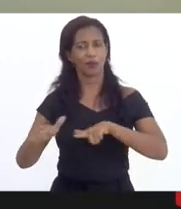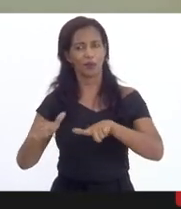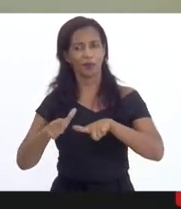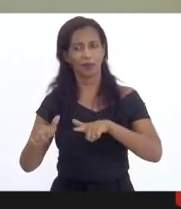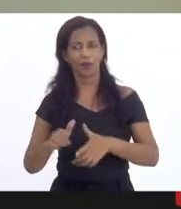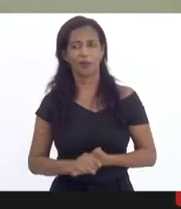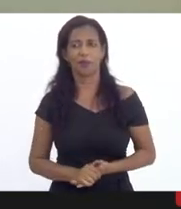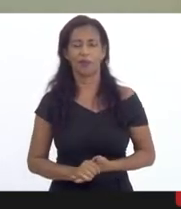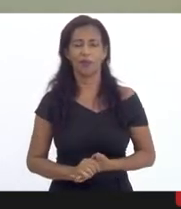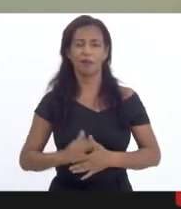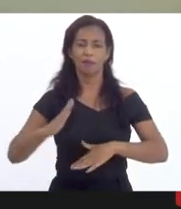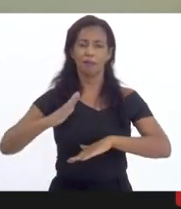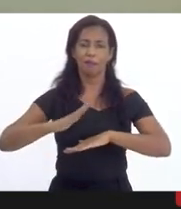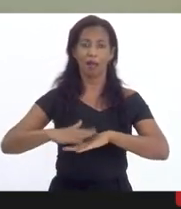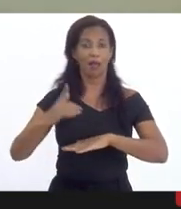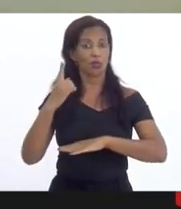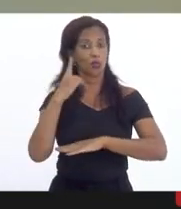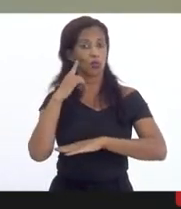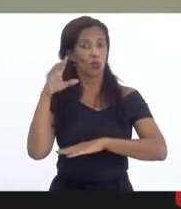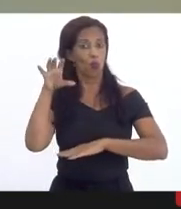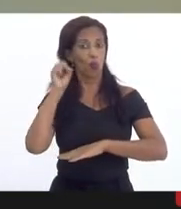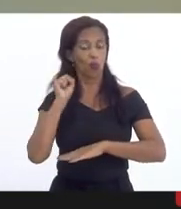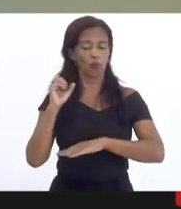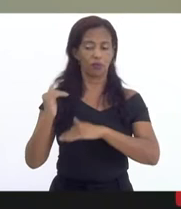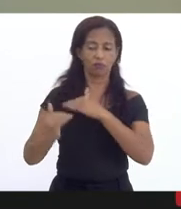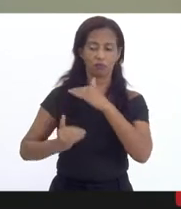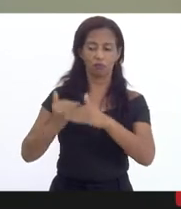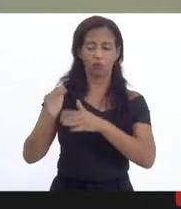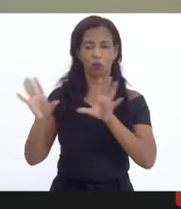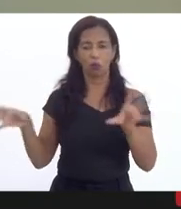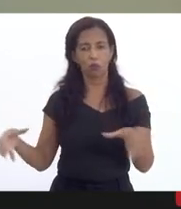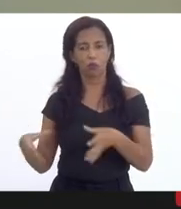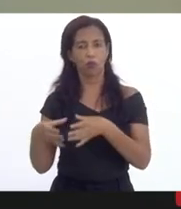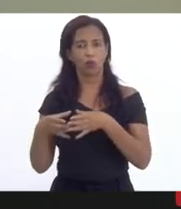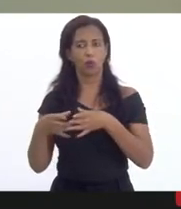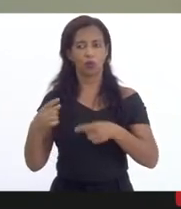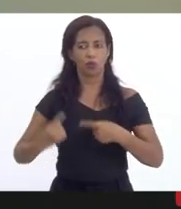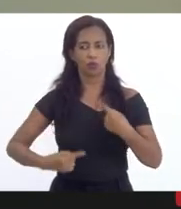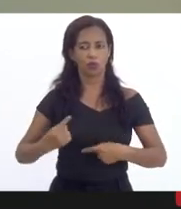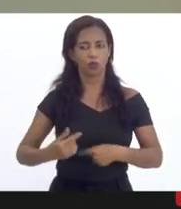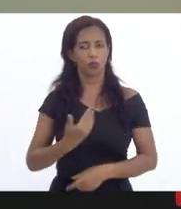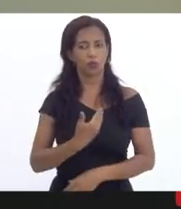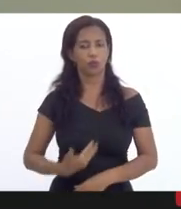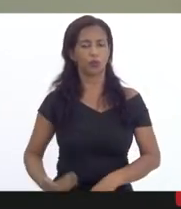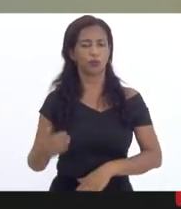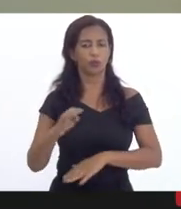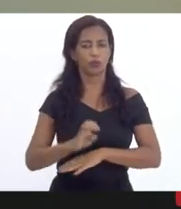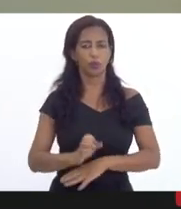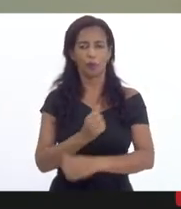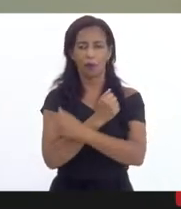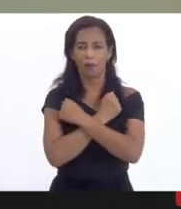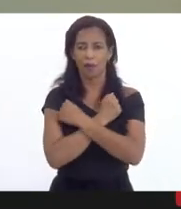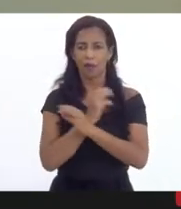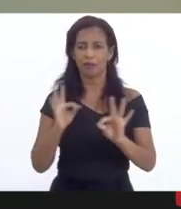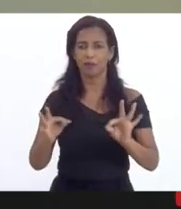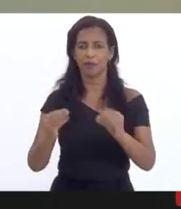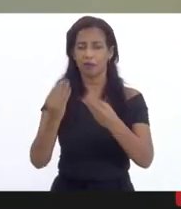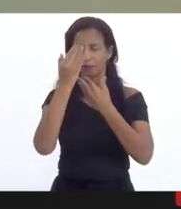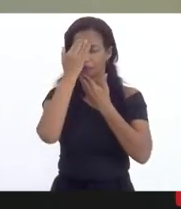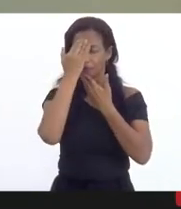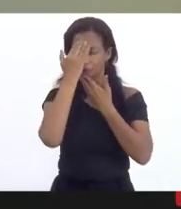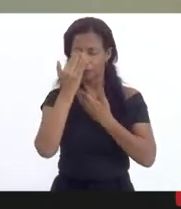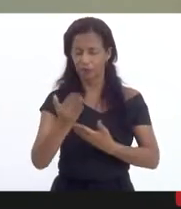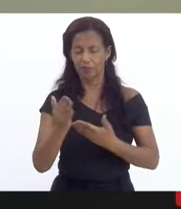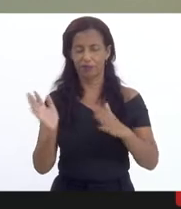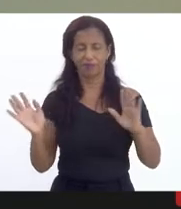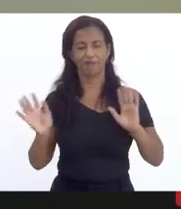e cada vez mais ouvir para a construção coletiva das políticas públicas no nosso Estado. Grande abraço a todos, muito obrigado